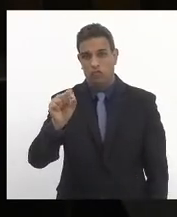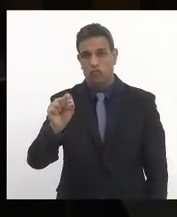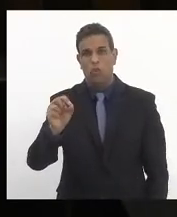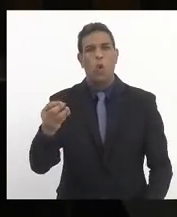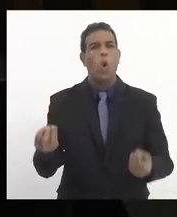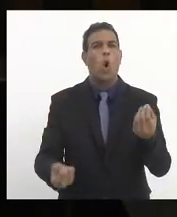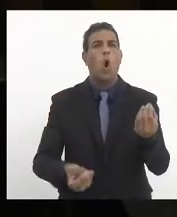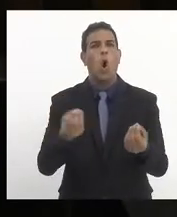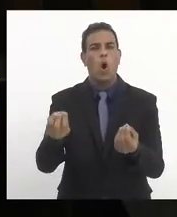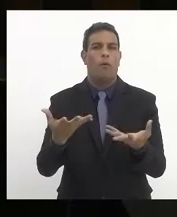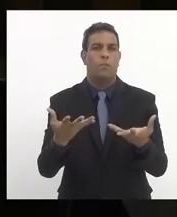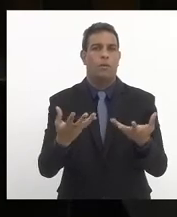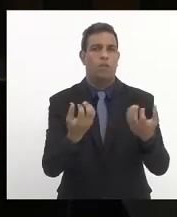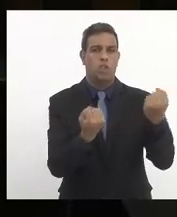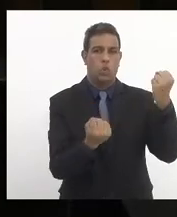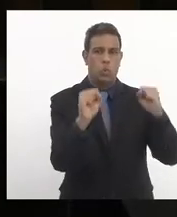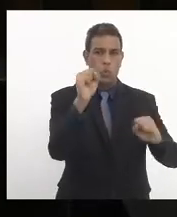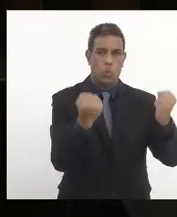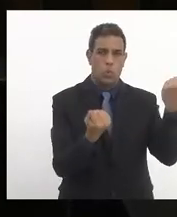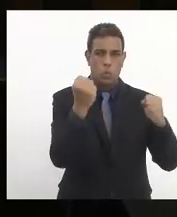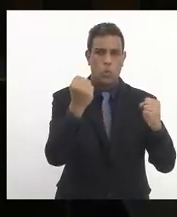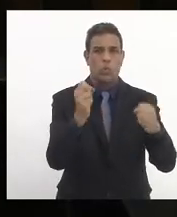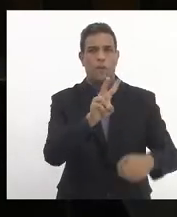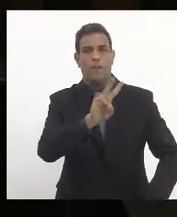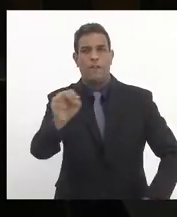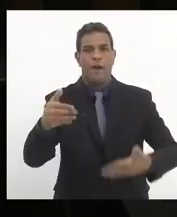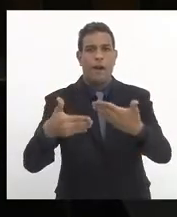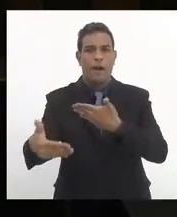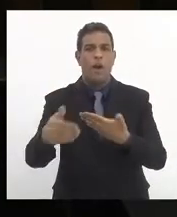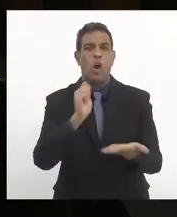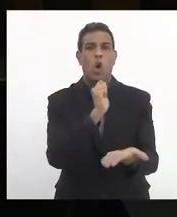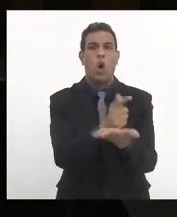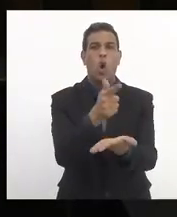Como é que a indústria pode comprar gás